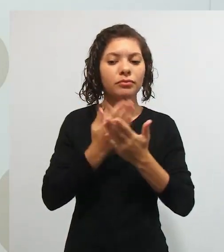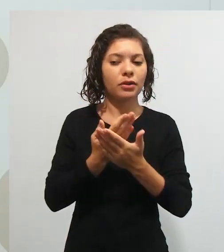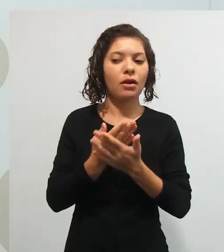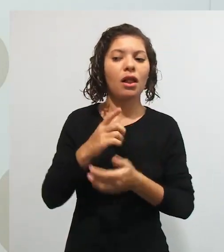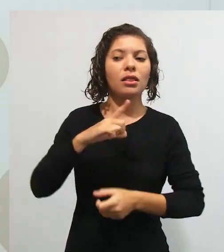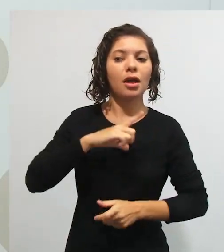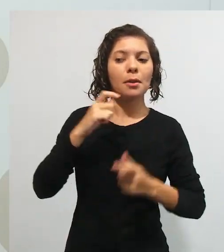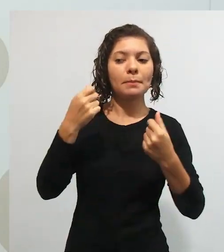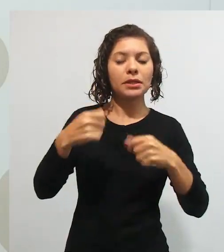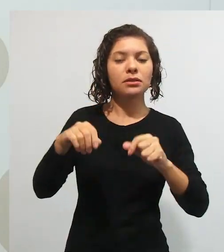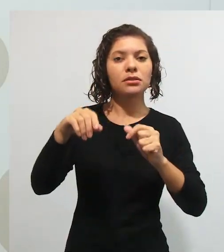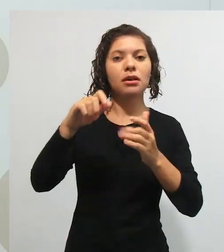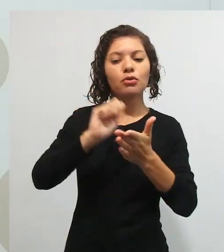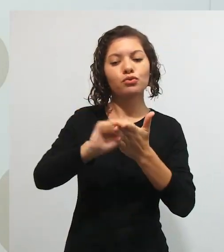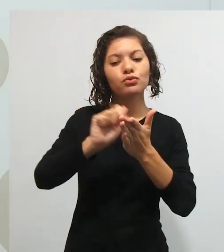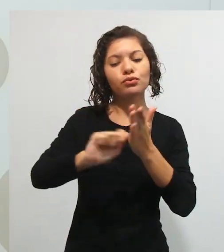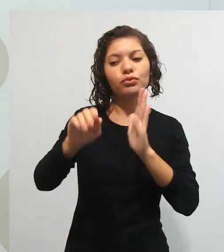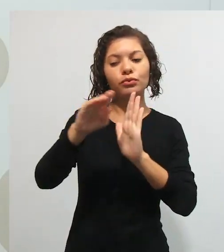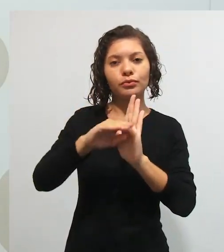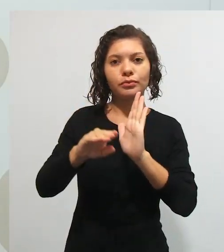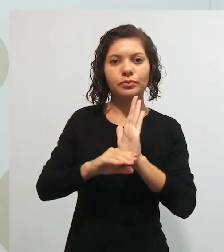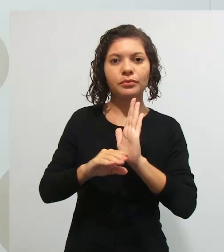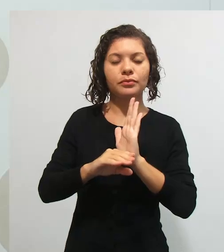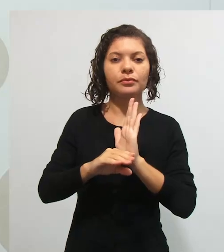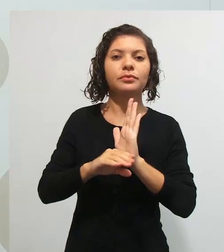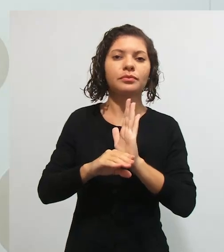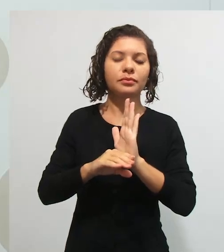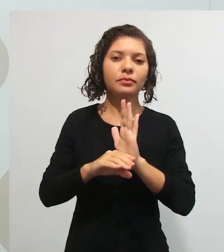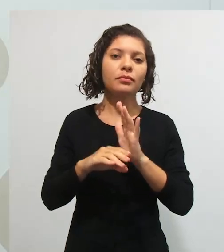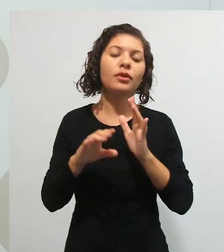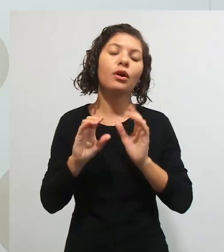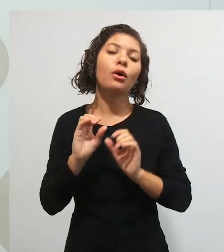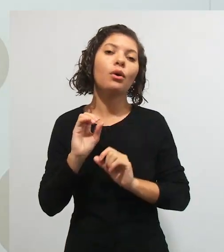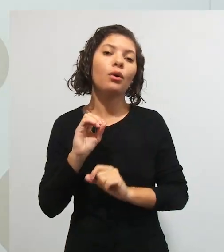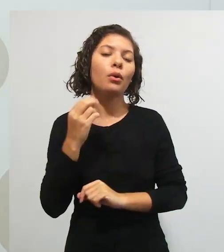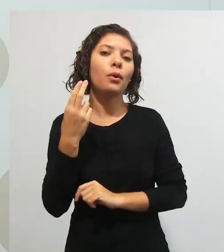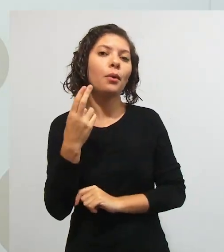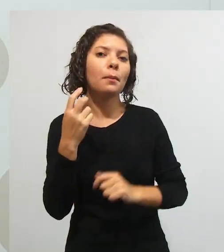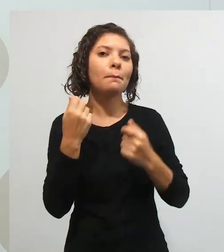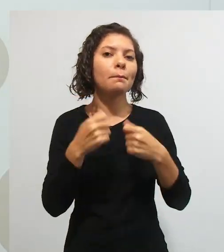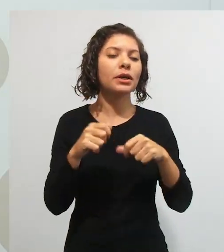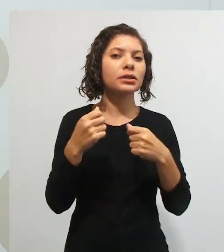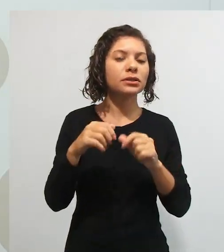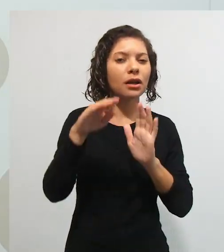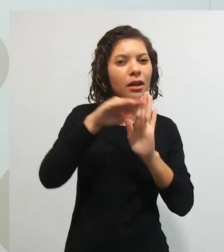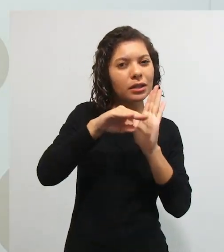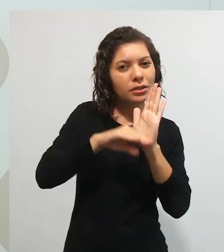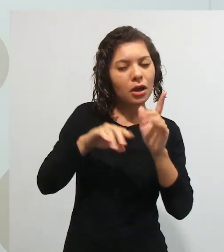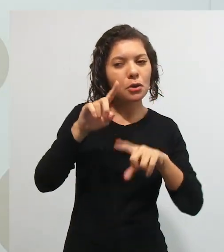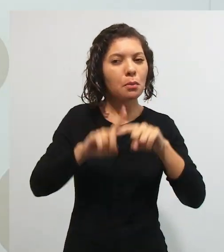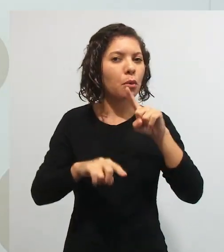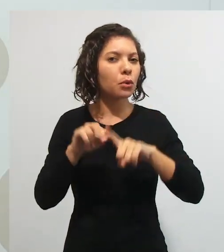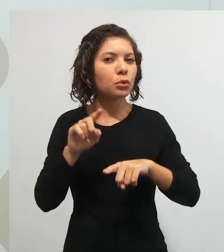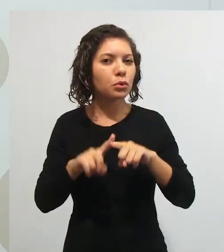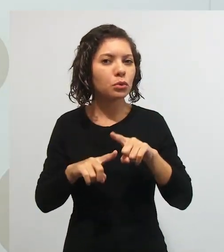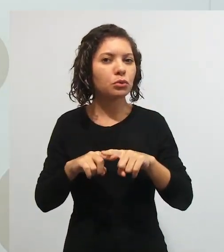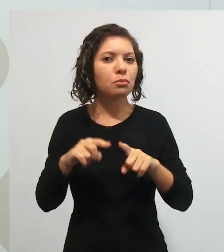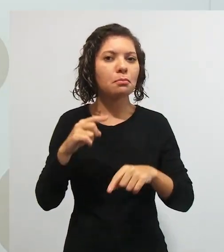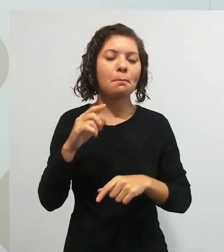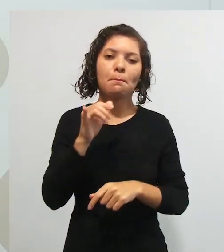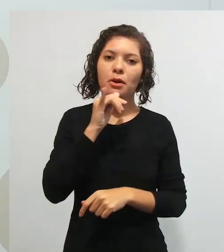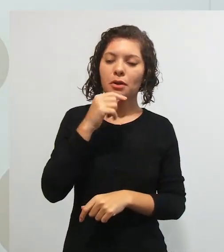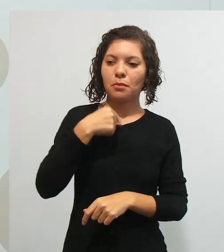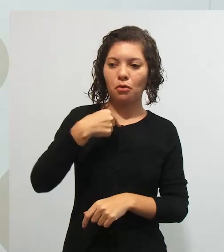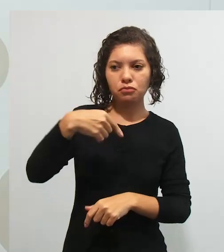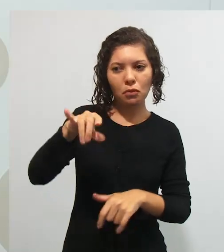escola. Por exemplo, eu preciso fazer essa lista de produtos. Para que nós fazemos lista de produtos no dia a dia? Quando eu vou ao